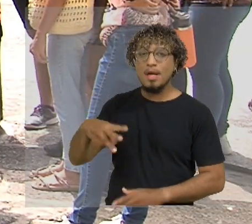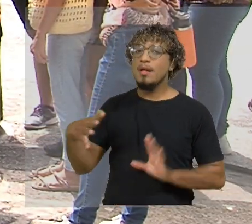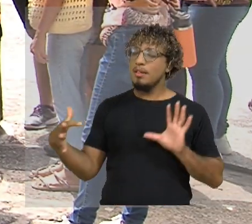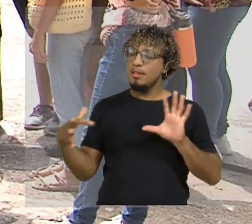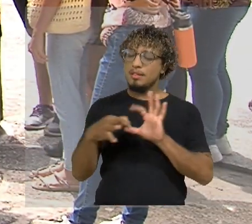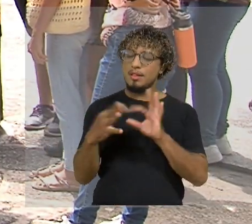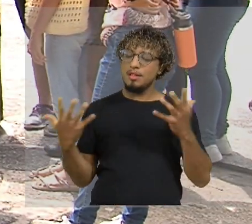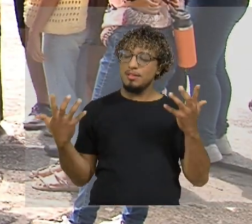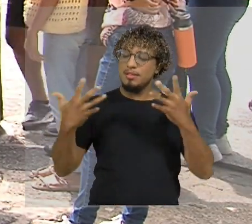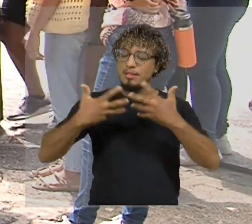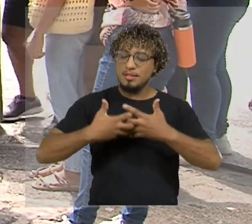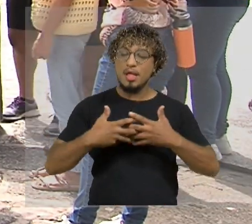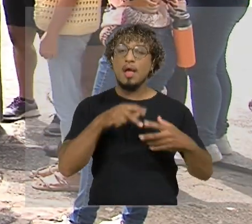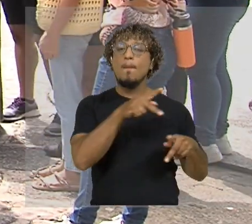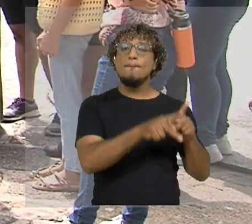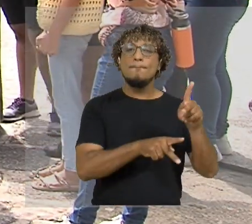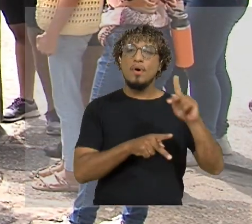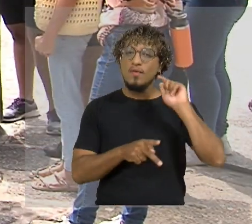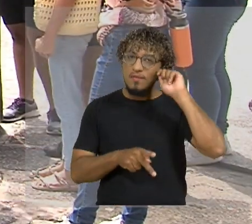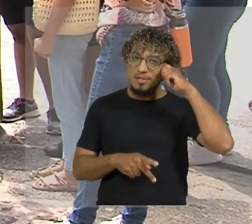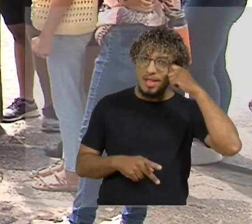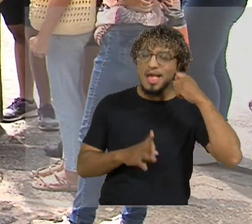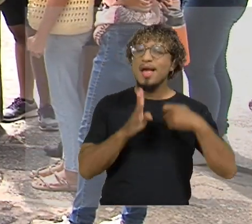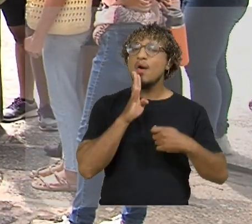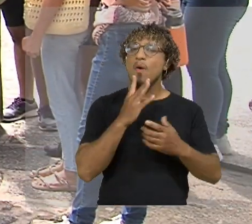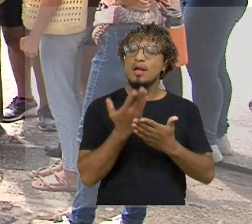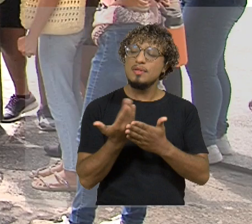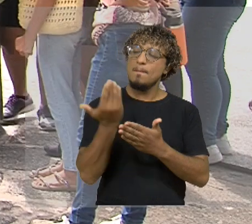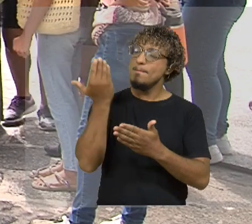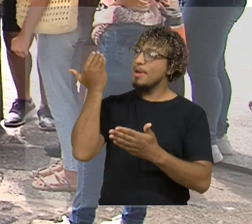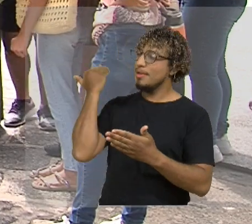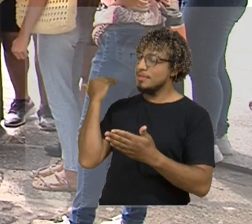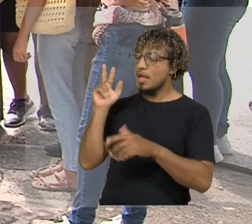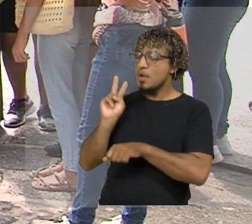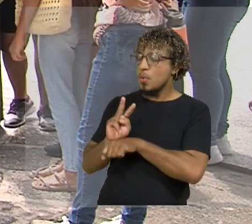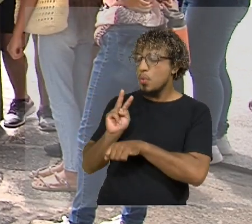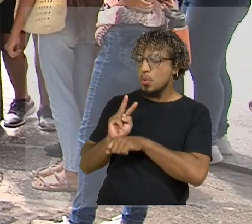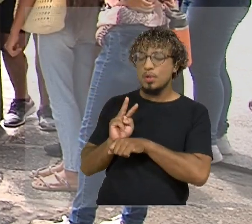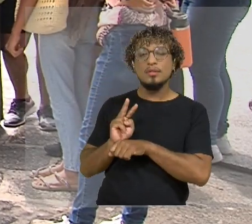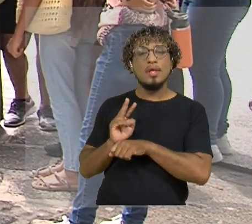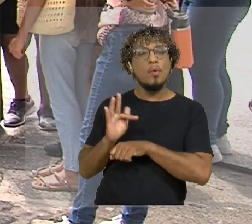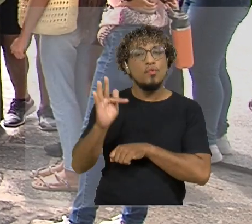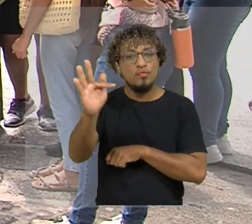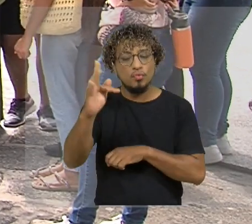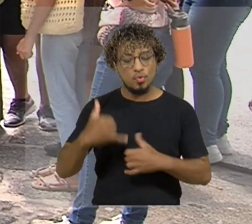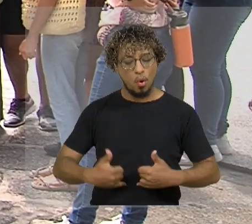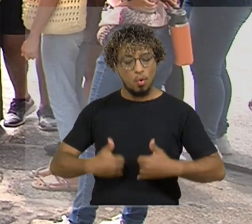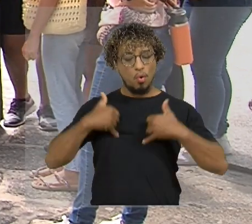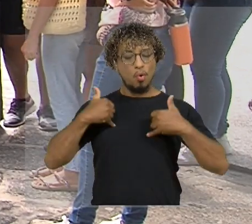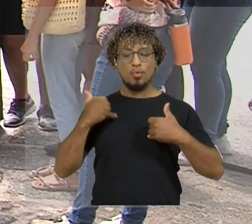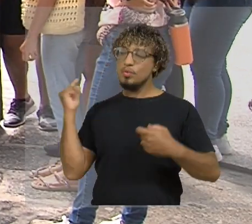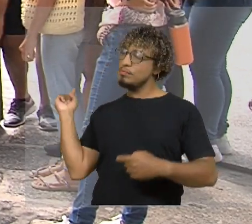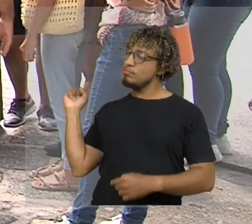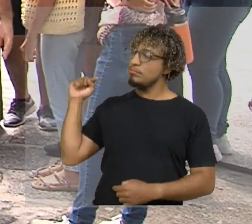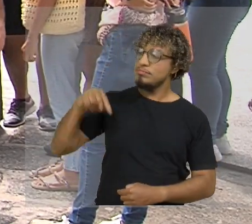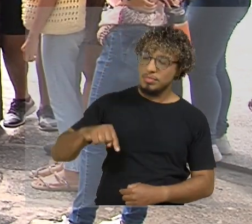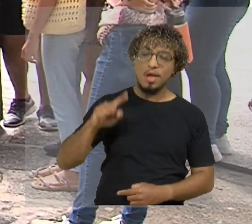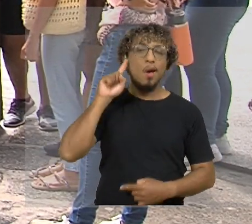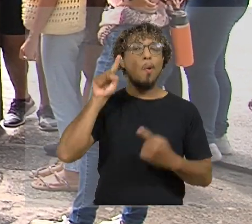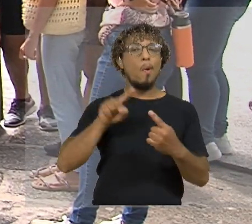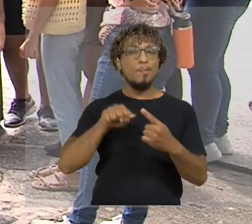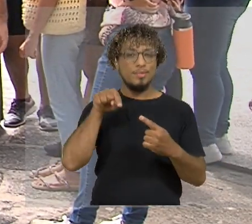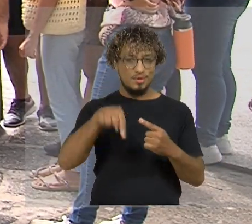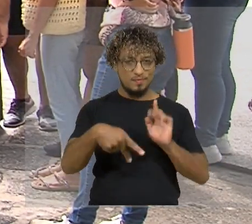à história do povo negro. Conhecer o passado e preservar um futuro com orgulho das suas origens é um dos objetivos